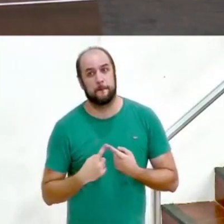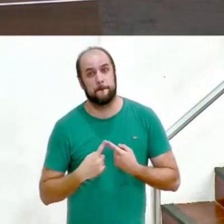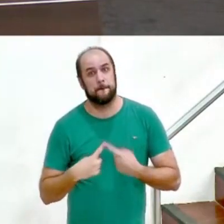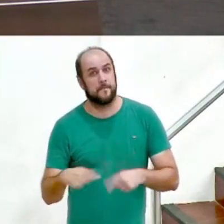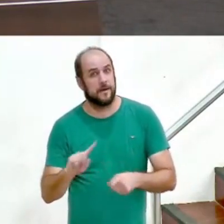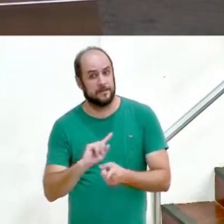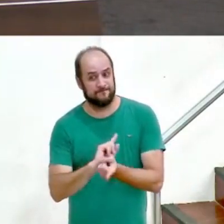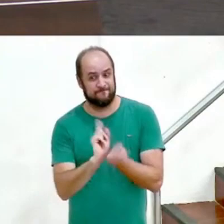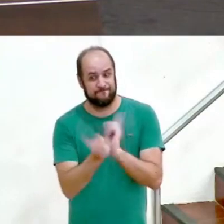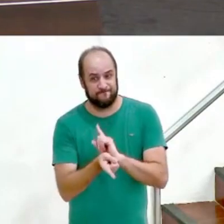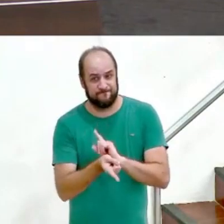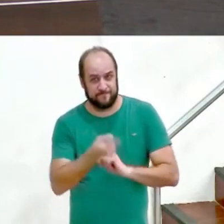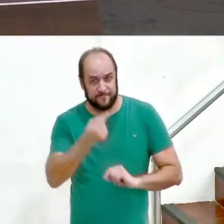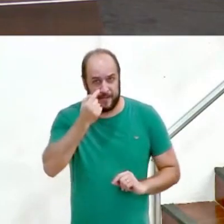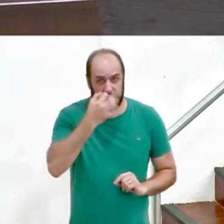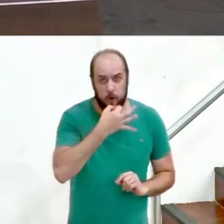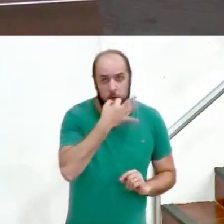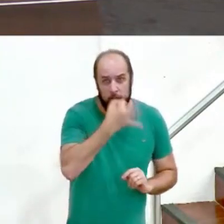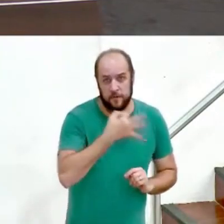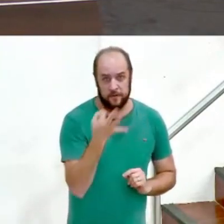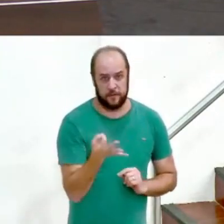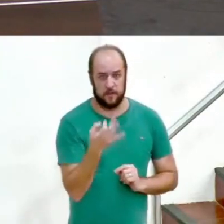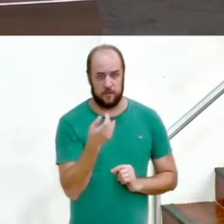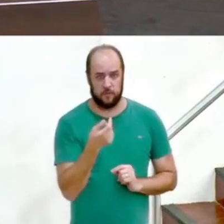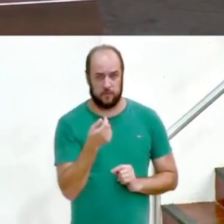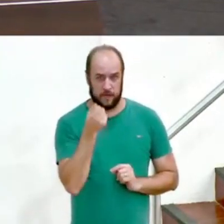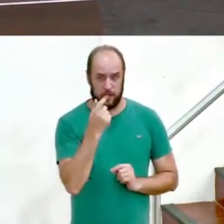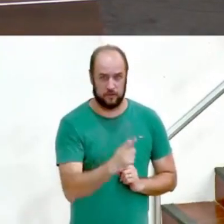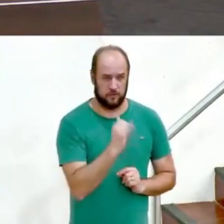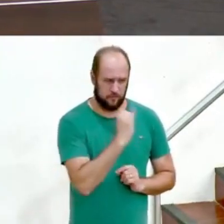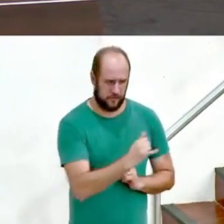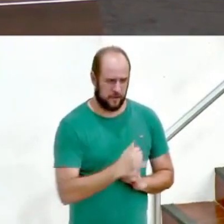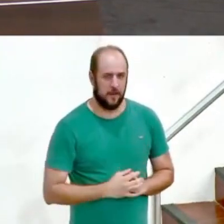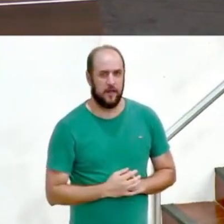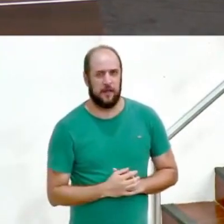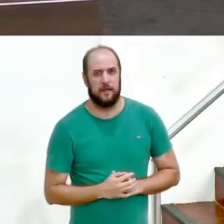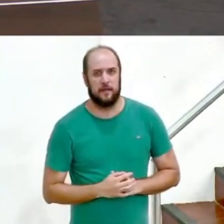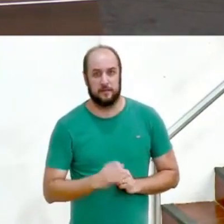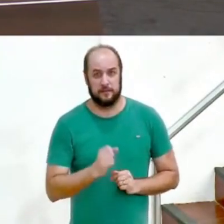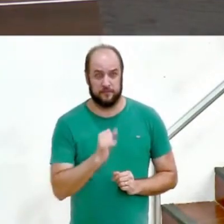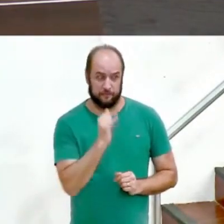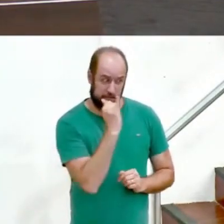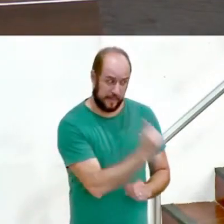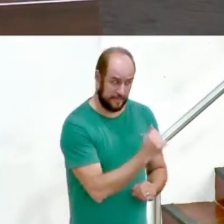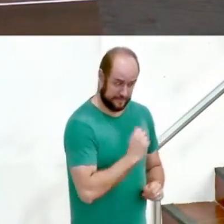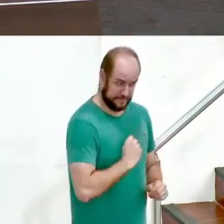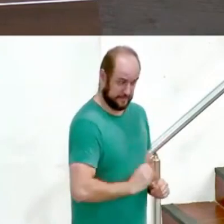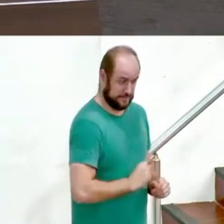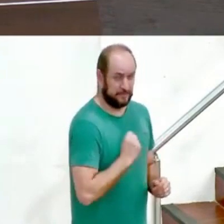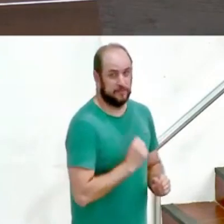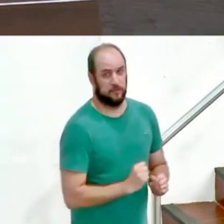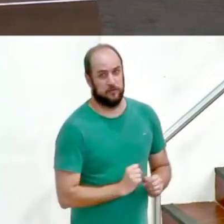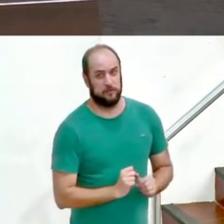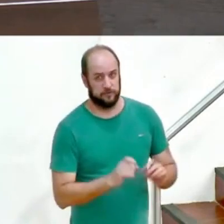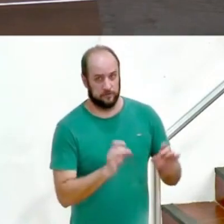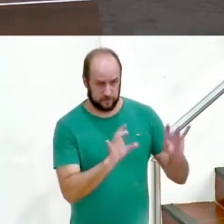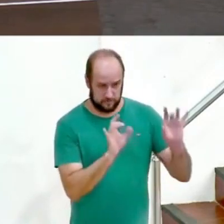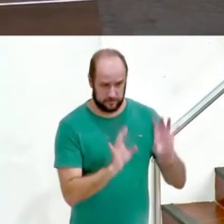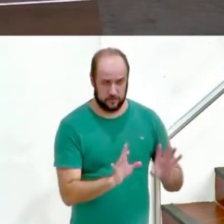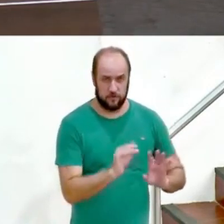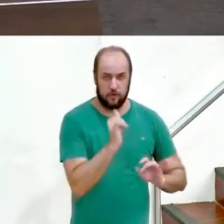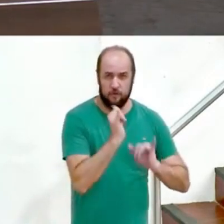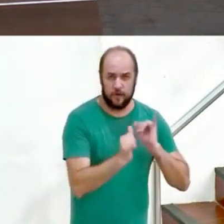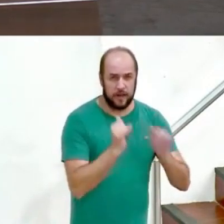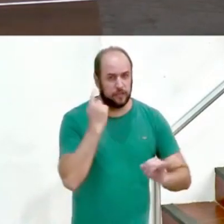da arguição de Ageu ao povo, ou, melhor dizendo, aos sacerdotes, é a respeito da contaminação